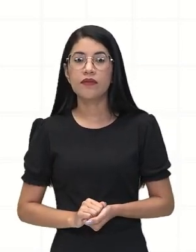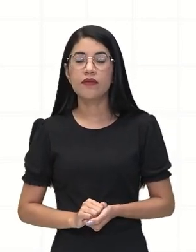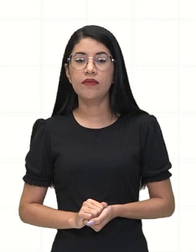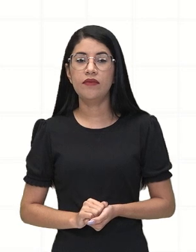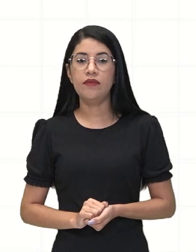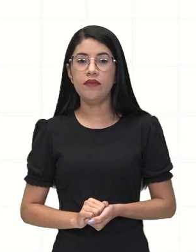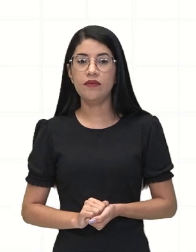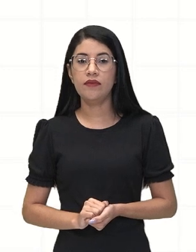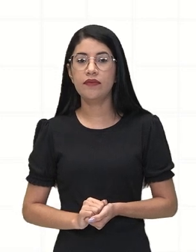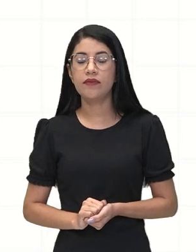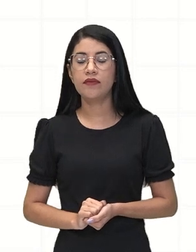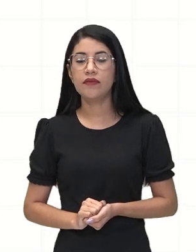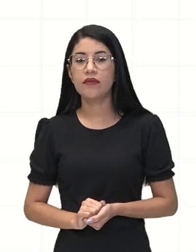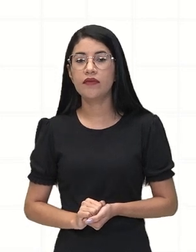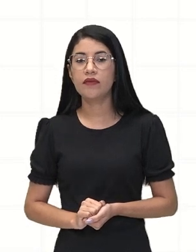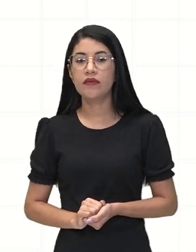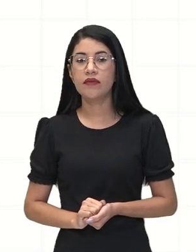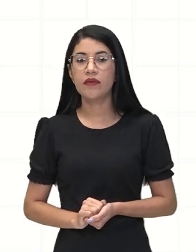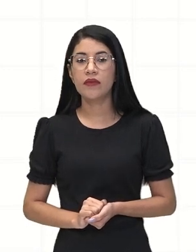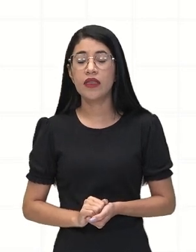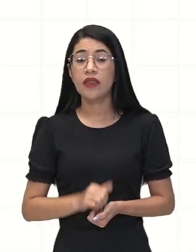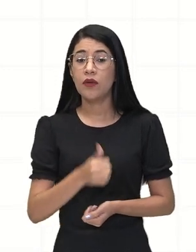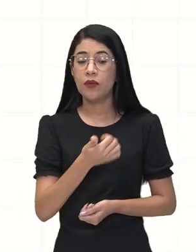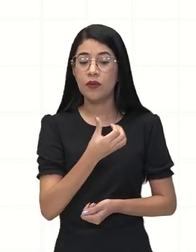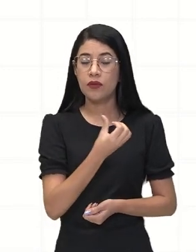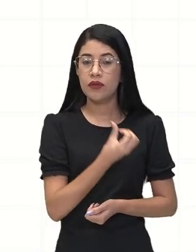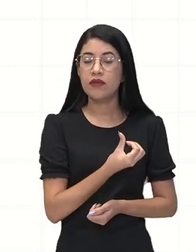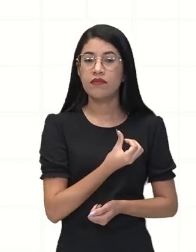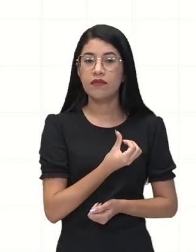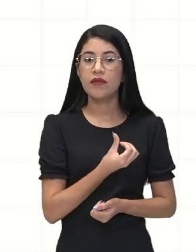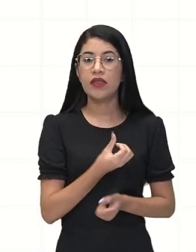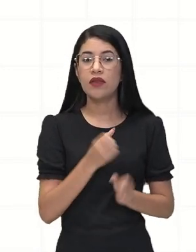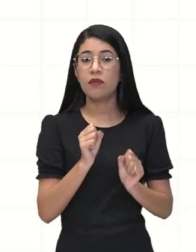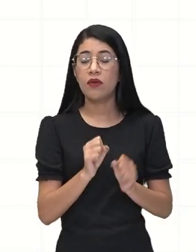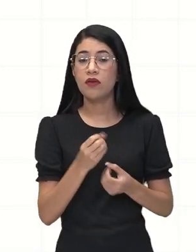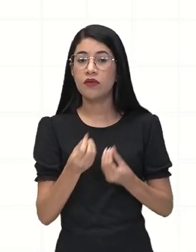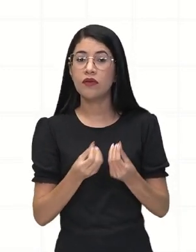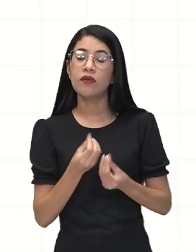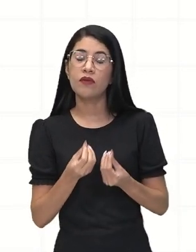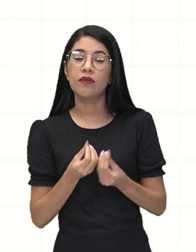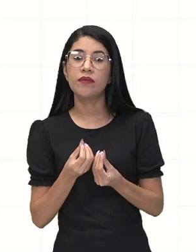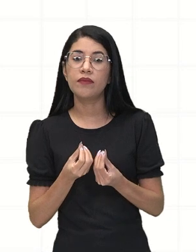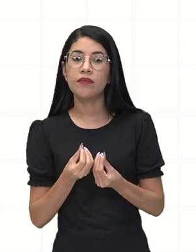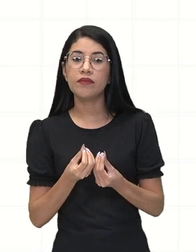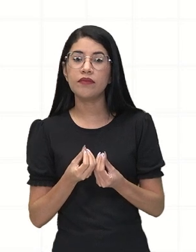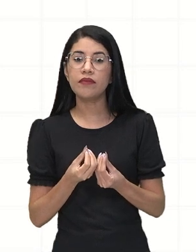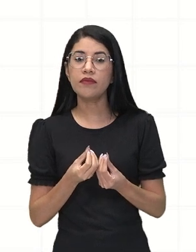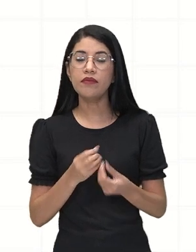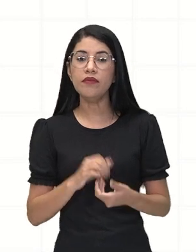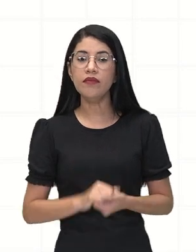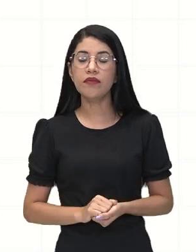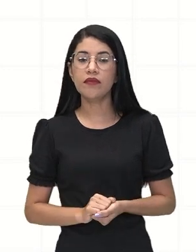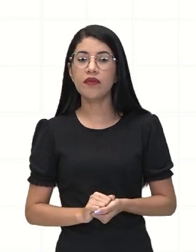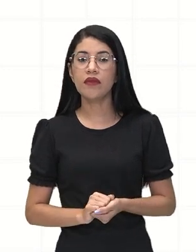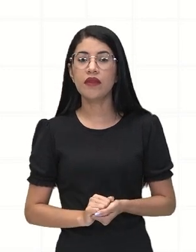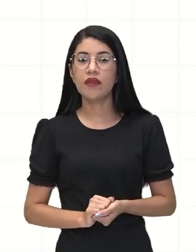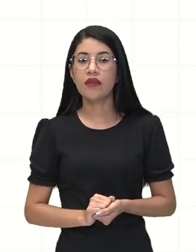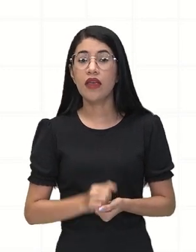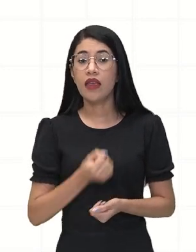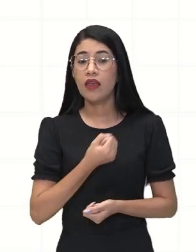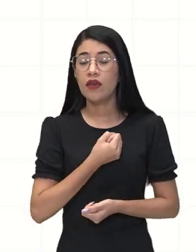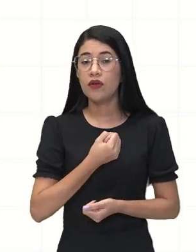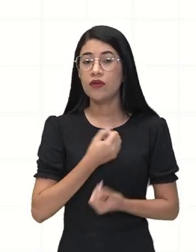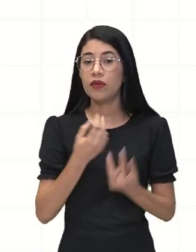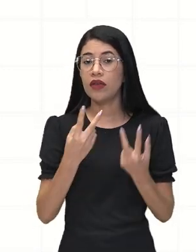eu posso transformar esse mesmo 16, ou seja, eu estou trabalhando com o mesmo número, e eu tenho um fator aqui comum, que nesse caso é